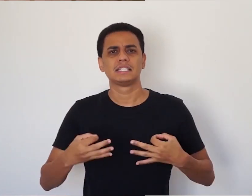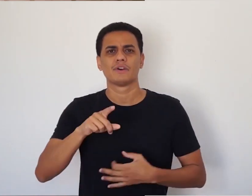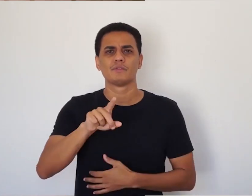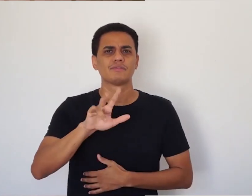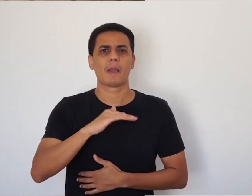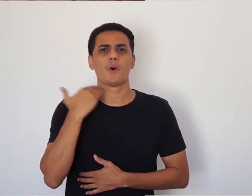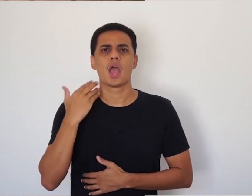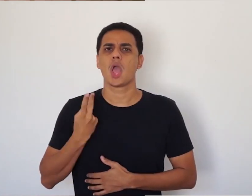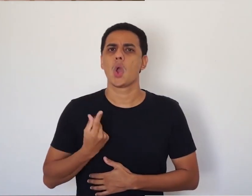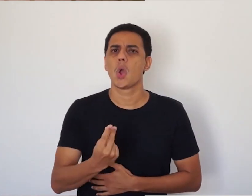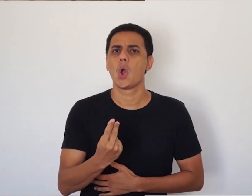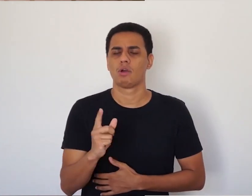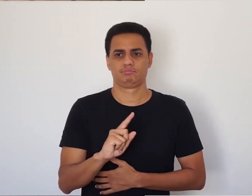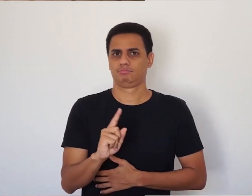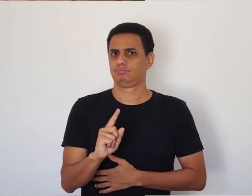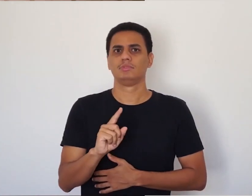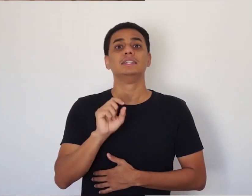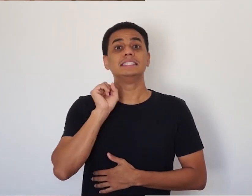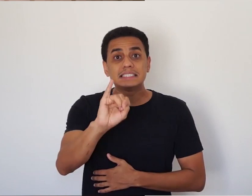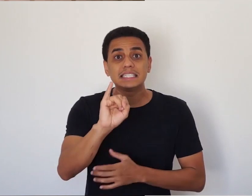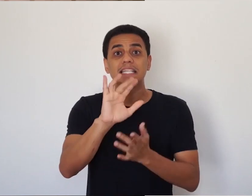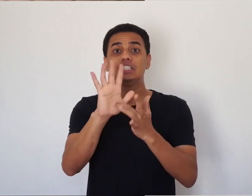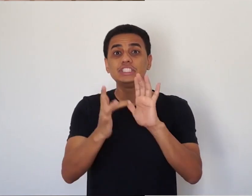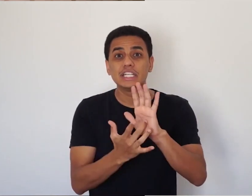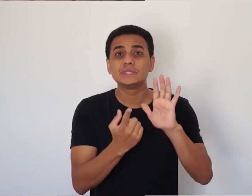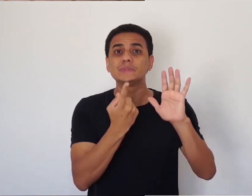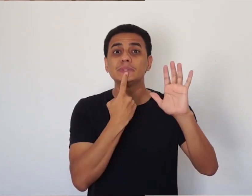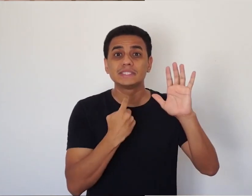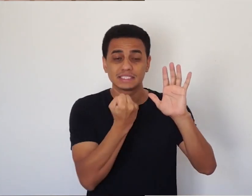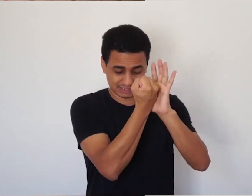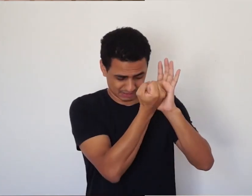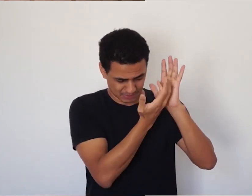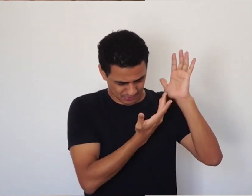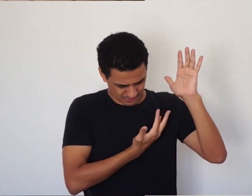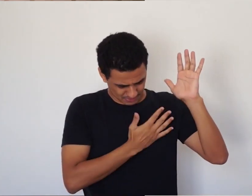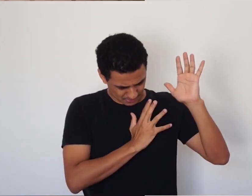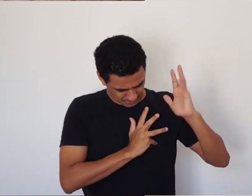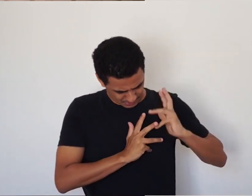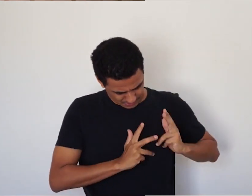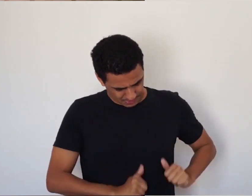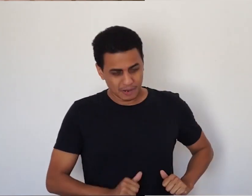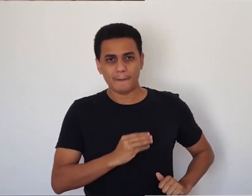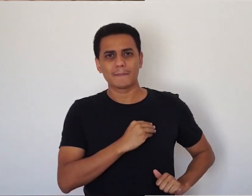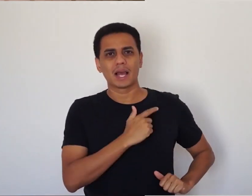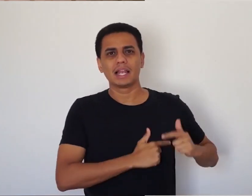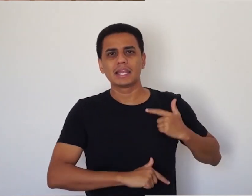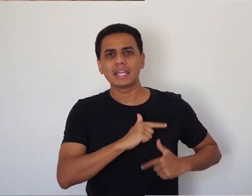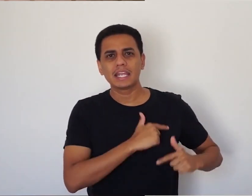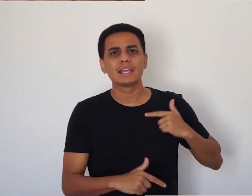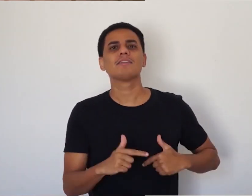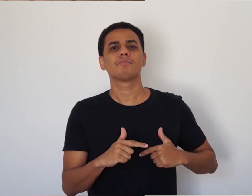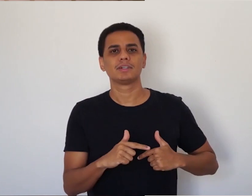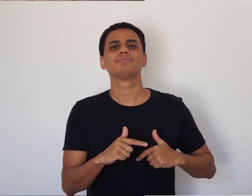pode ter certeza que você não morrerá eternamente se o sangue de Jesus realmente purificar você de